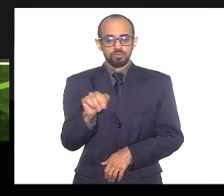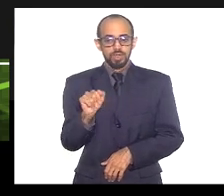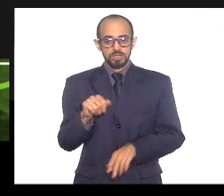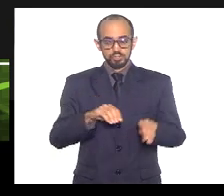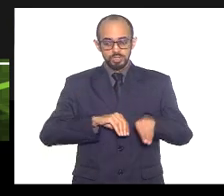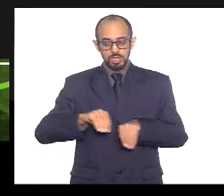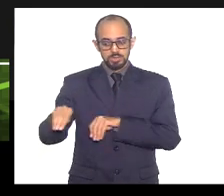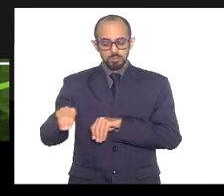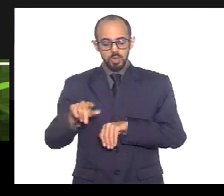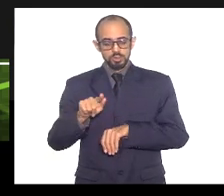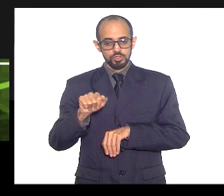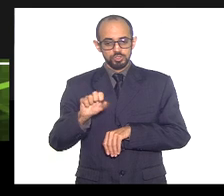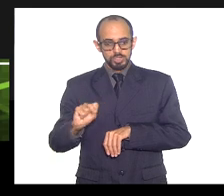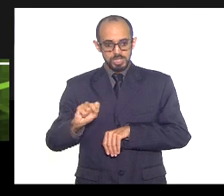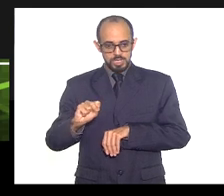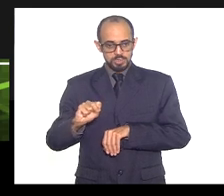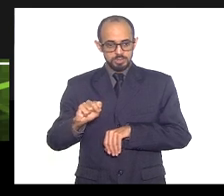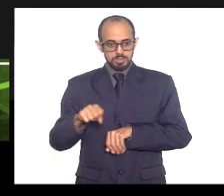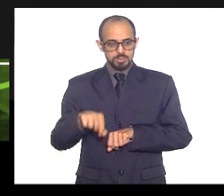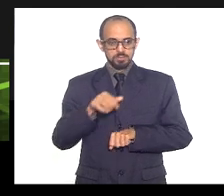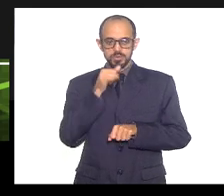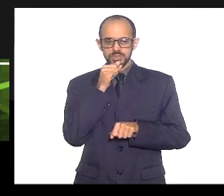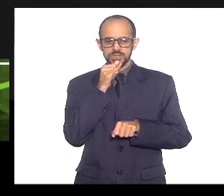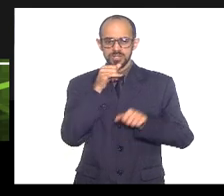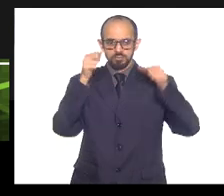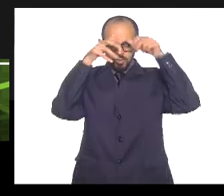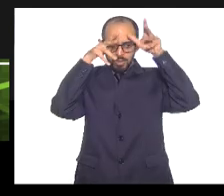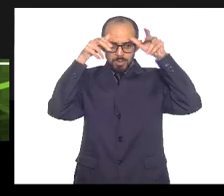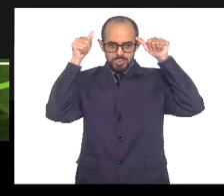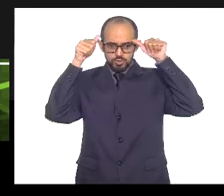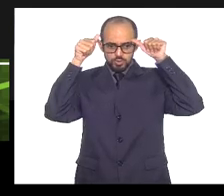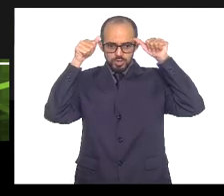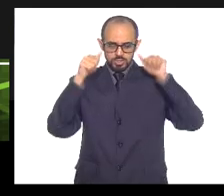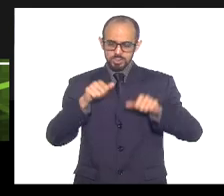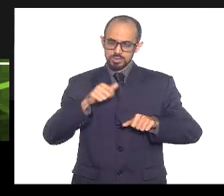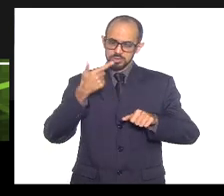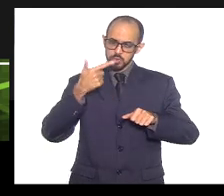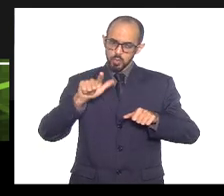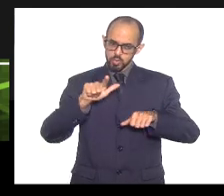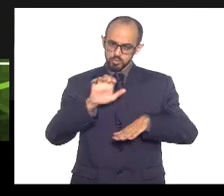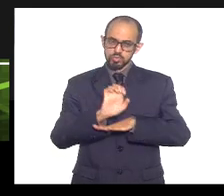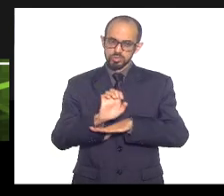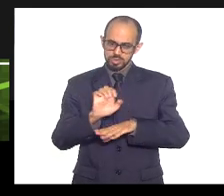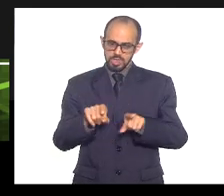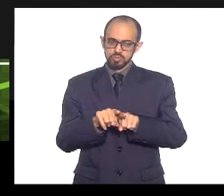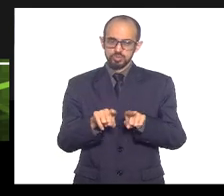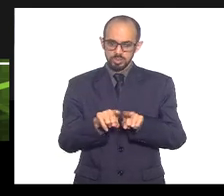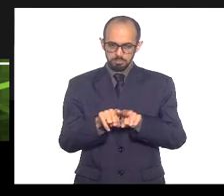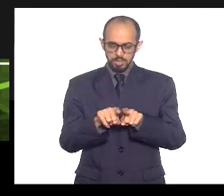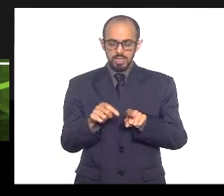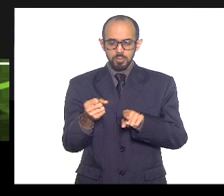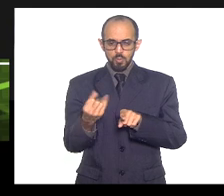gás, por exemplo, no Amazonas, etc., quando havia